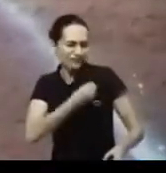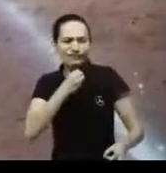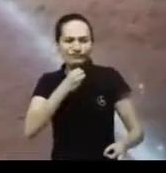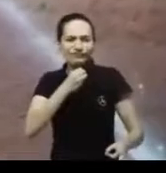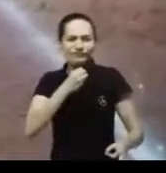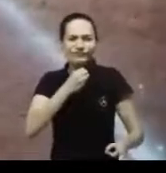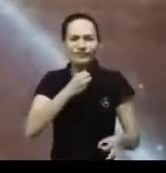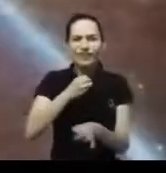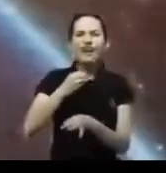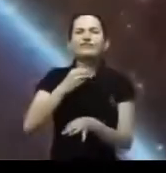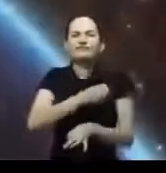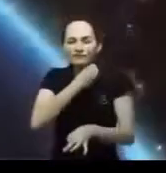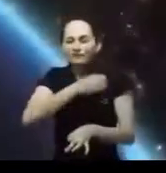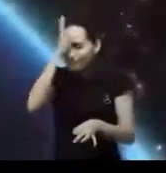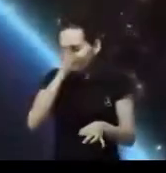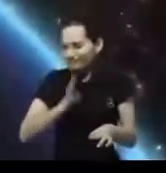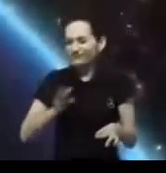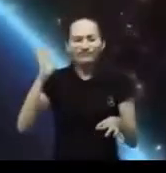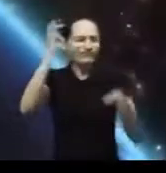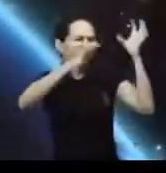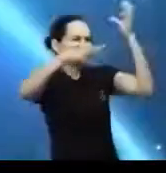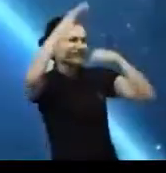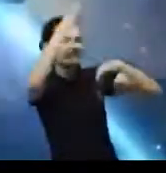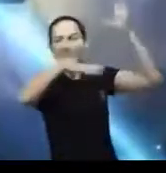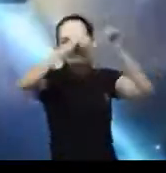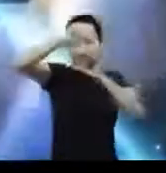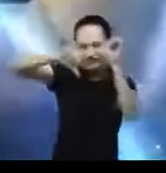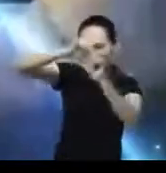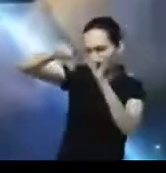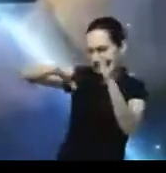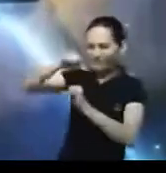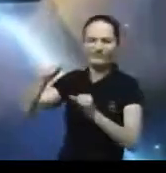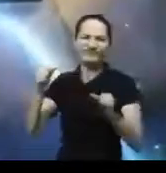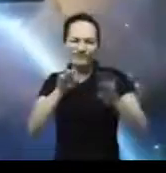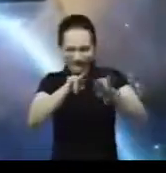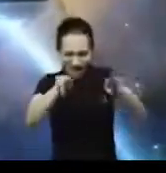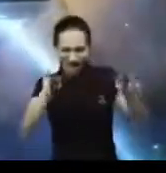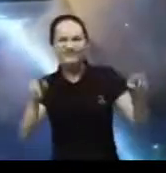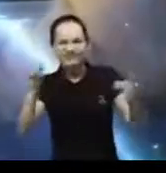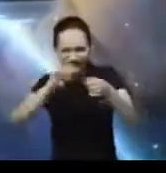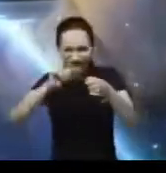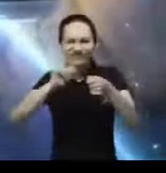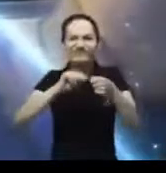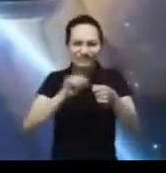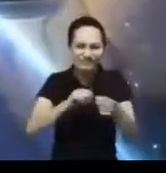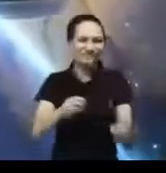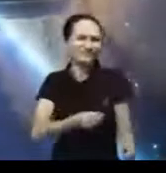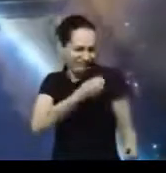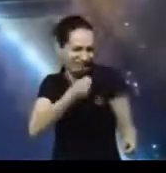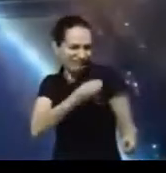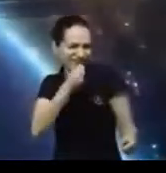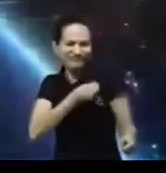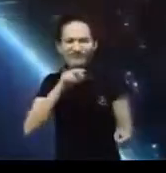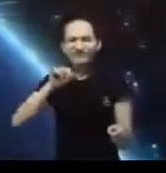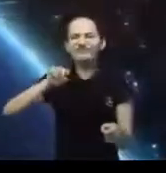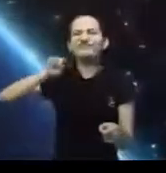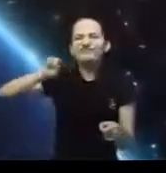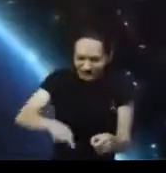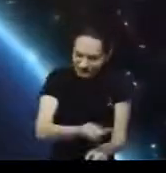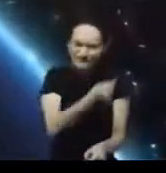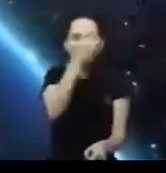luz inspirando transformando fazendo a diferença na vida de milhões de pessoas